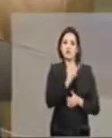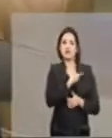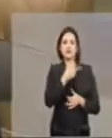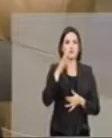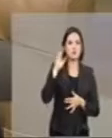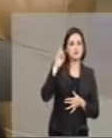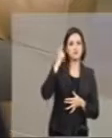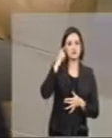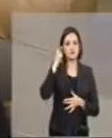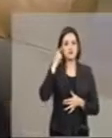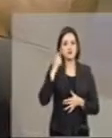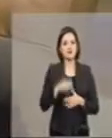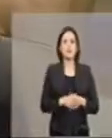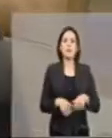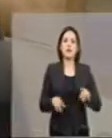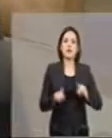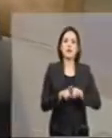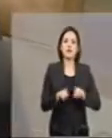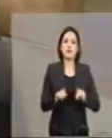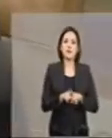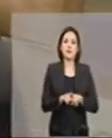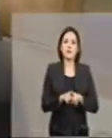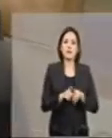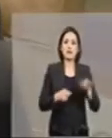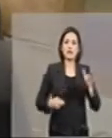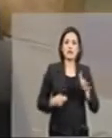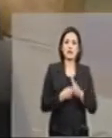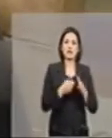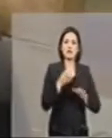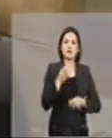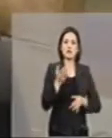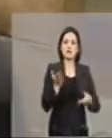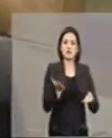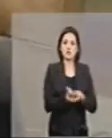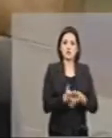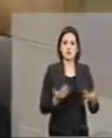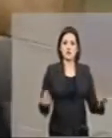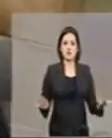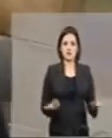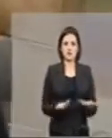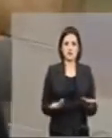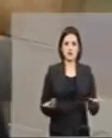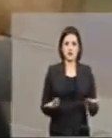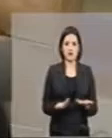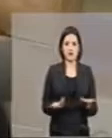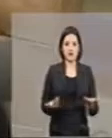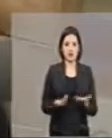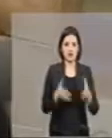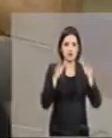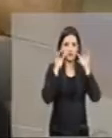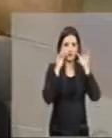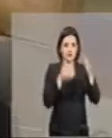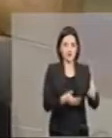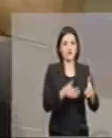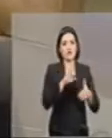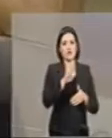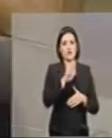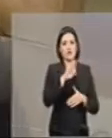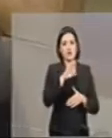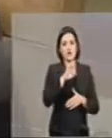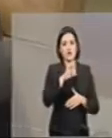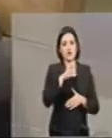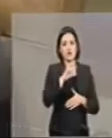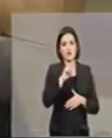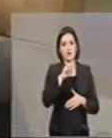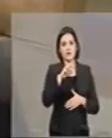controvérsia, e digo que nessas ações em julgamento, agora restritas à reclamação sob a relatoria do ministro Edson Fachin